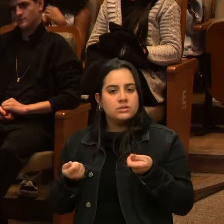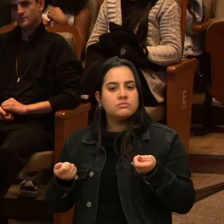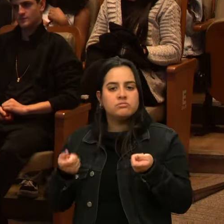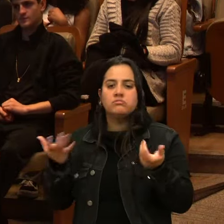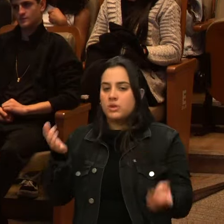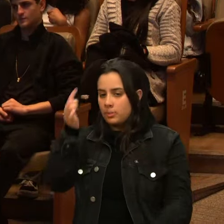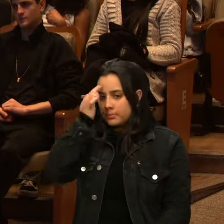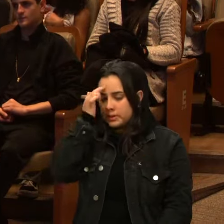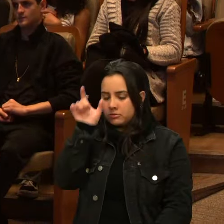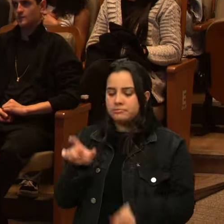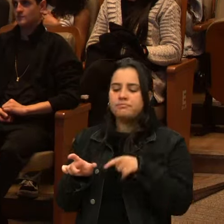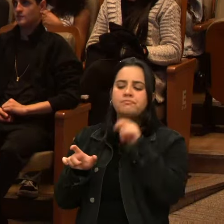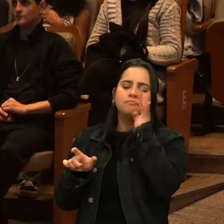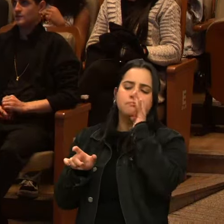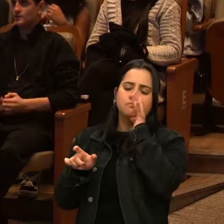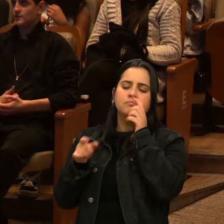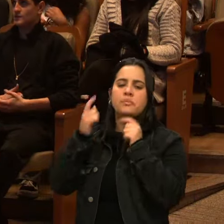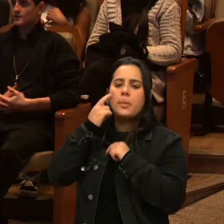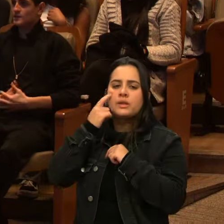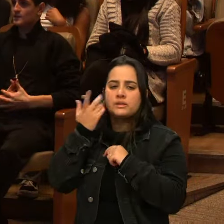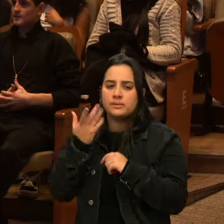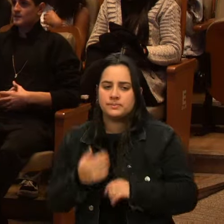pessoa.